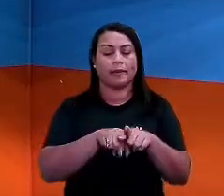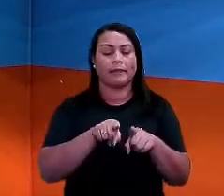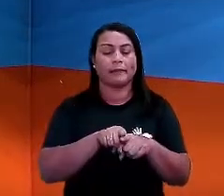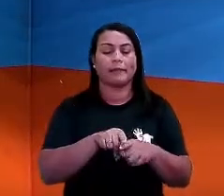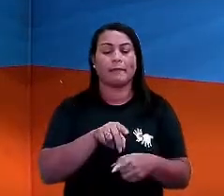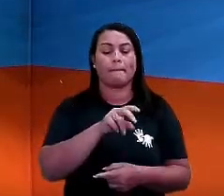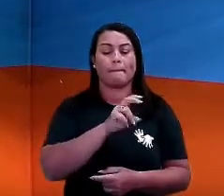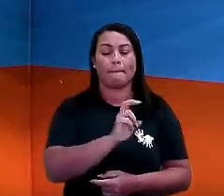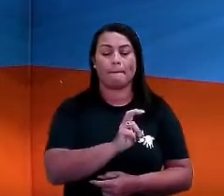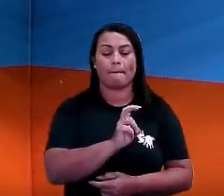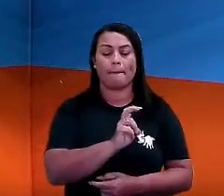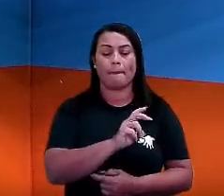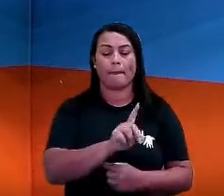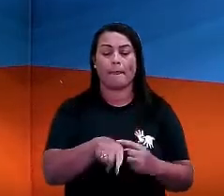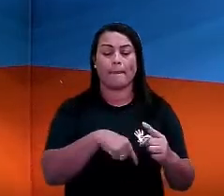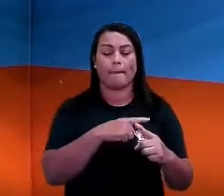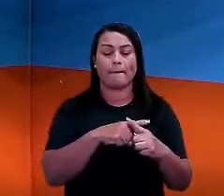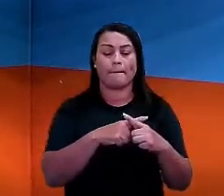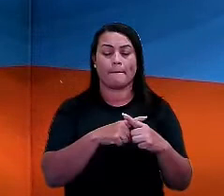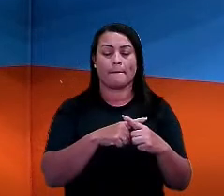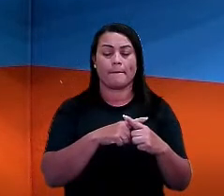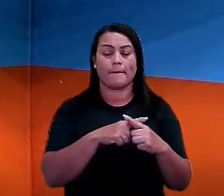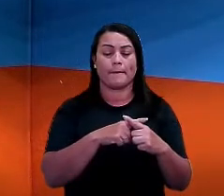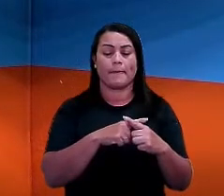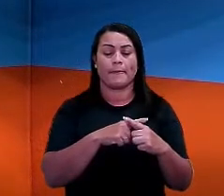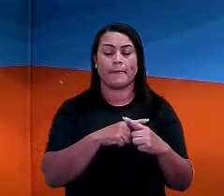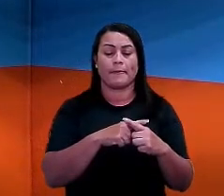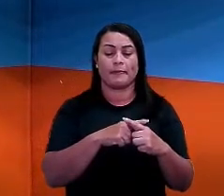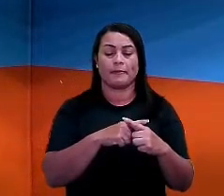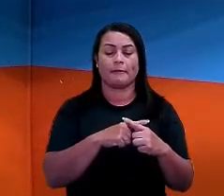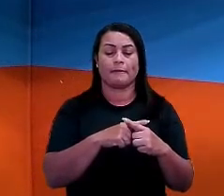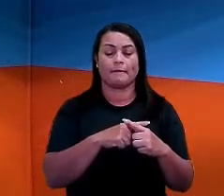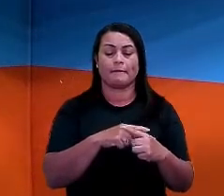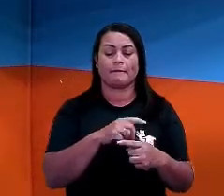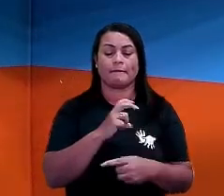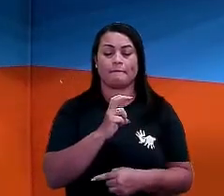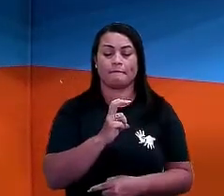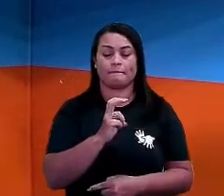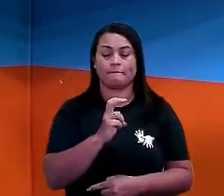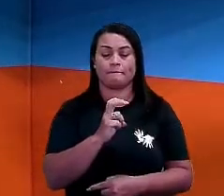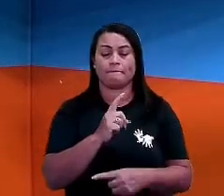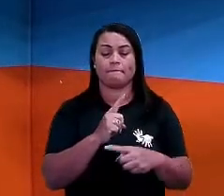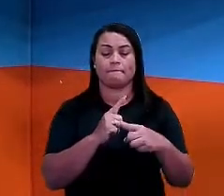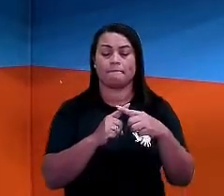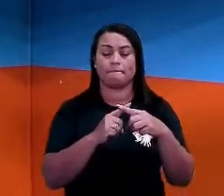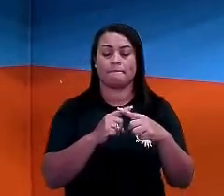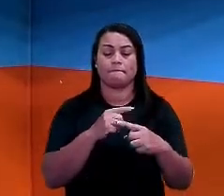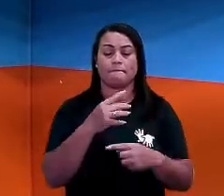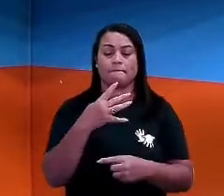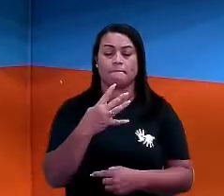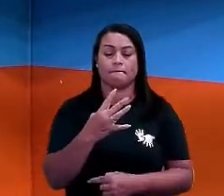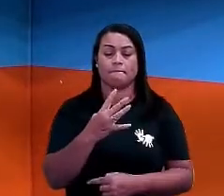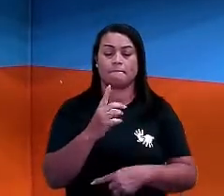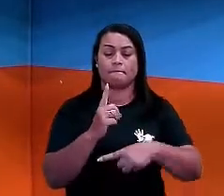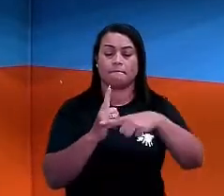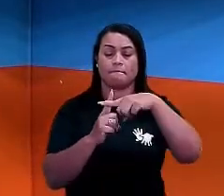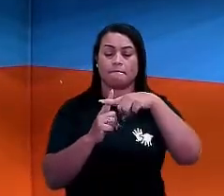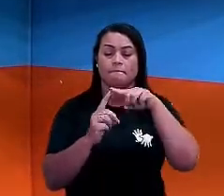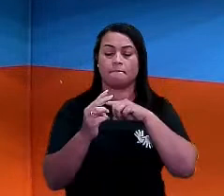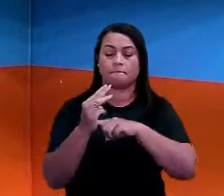aqui. Vou multiplicar e vou somar, tá certo? Multiplico e